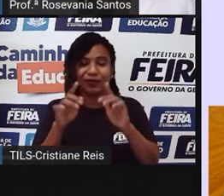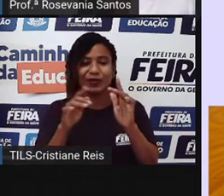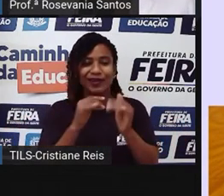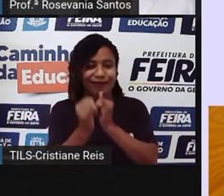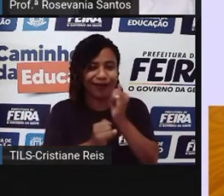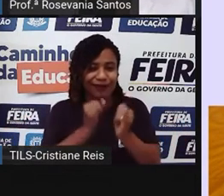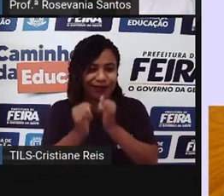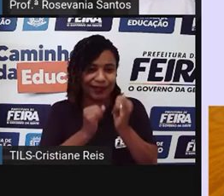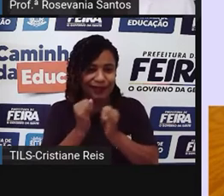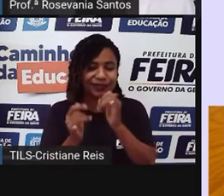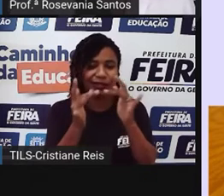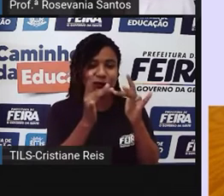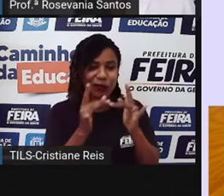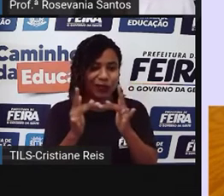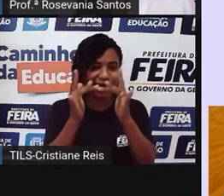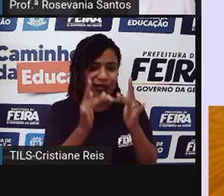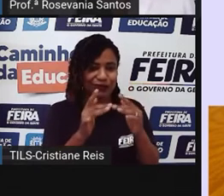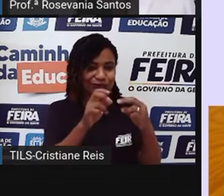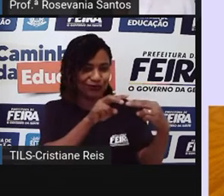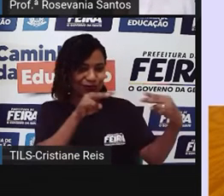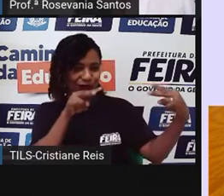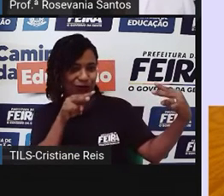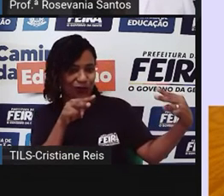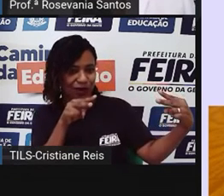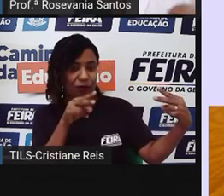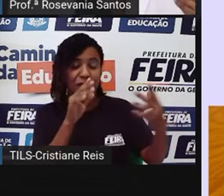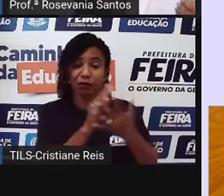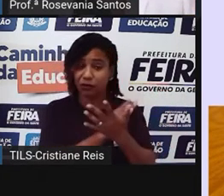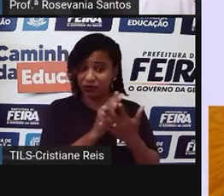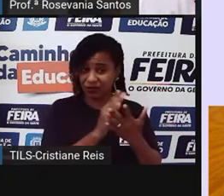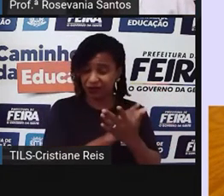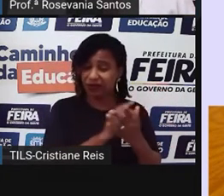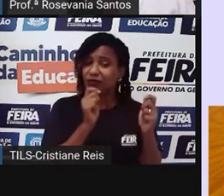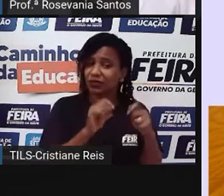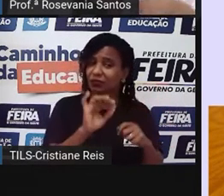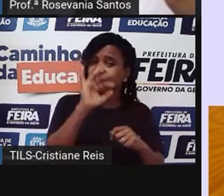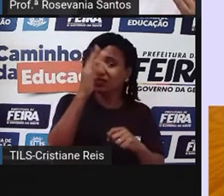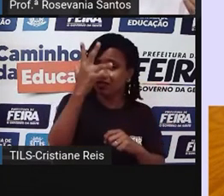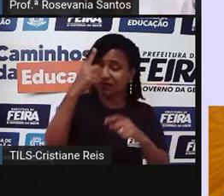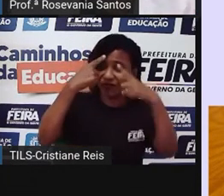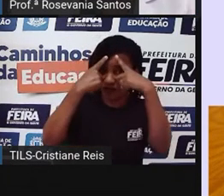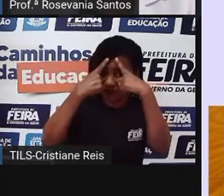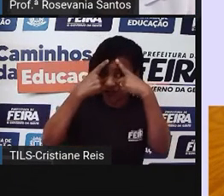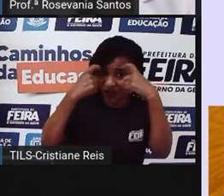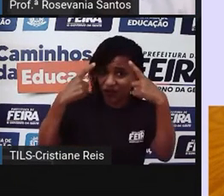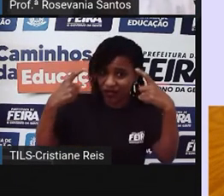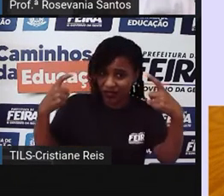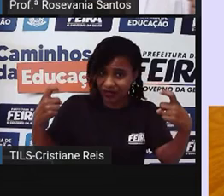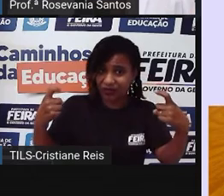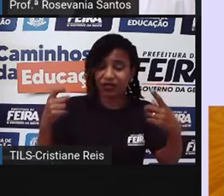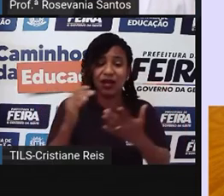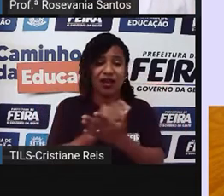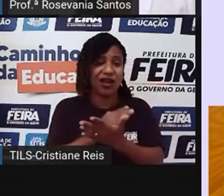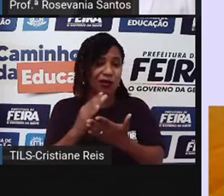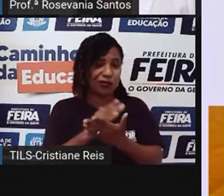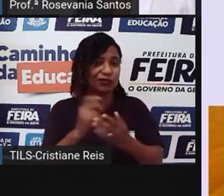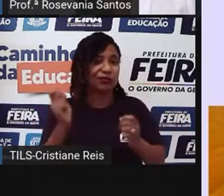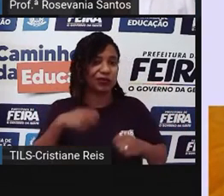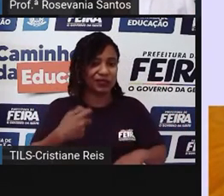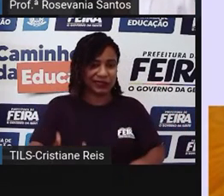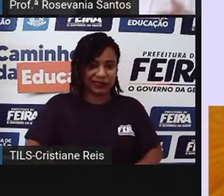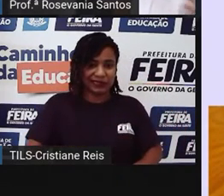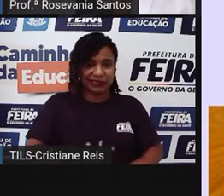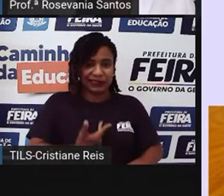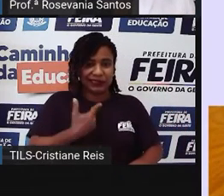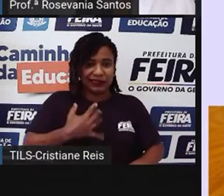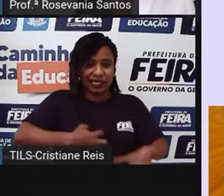relacionamentos, principalmente virtuais. Algumas pessoas morrem, algumas pessoas são sequestradas, algumas até perdem seus órgãos com relação a isso.